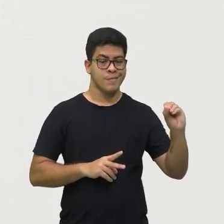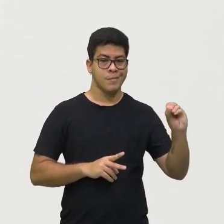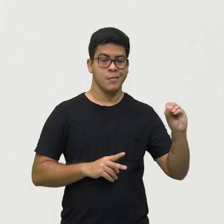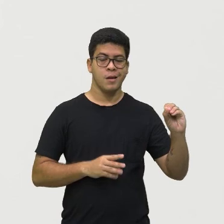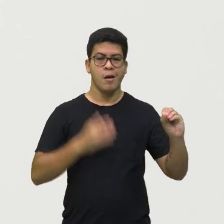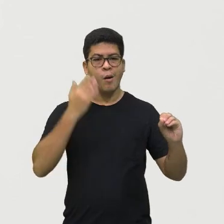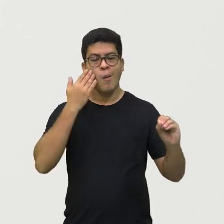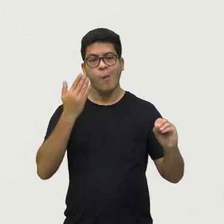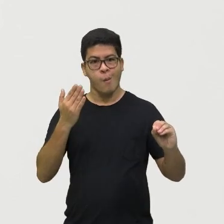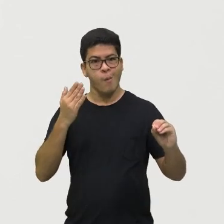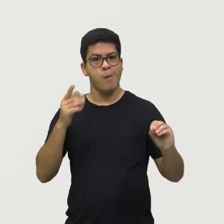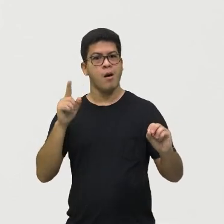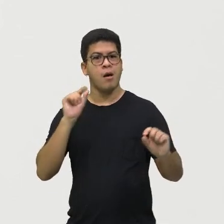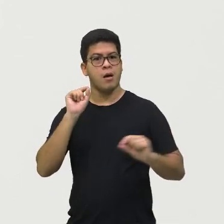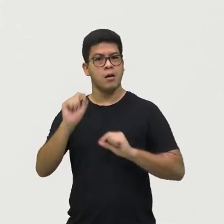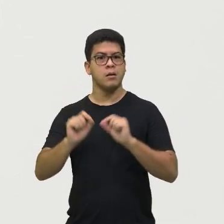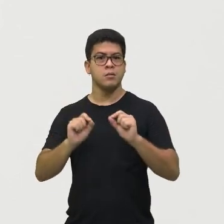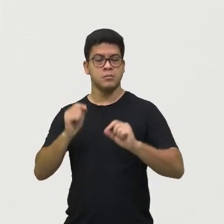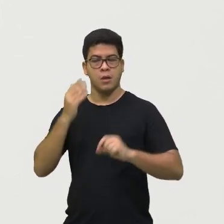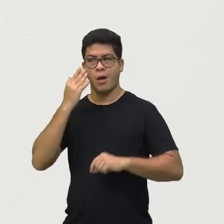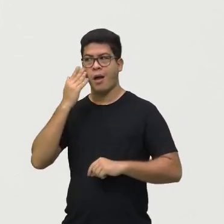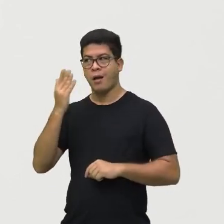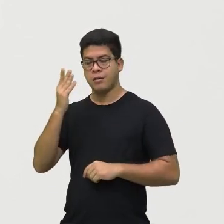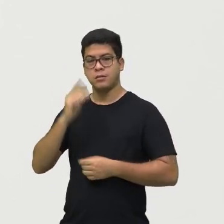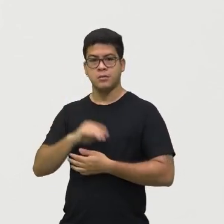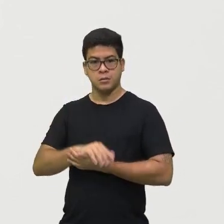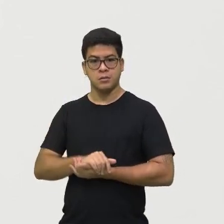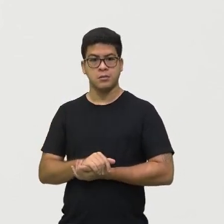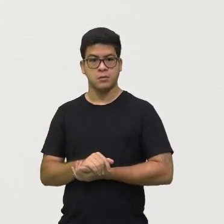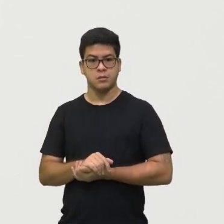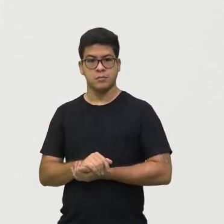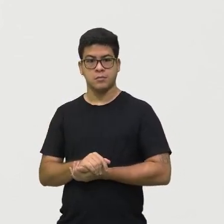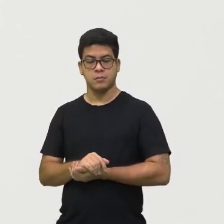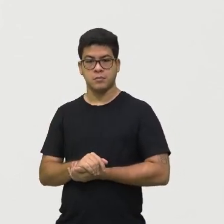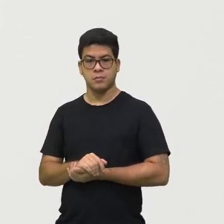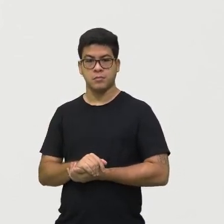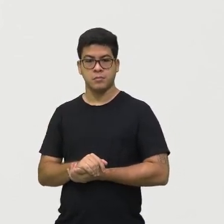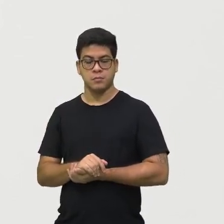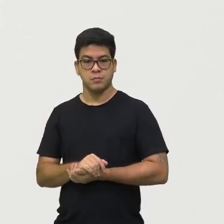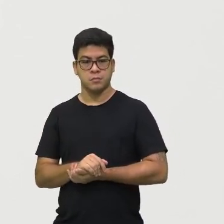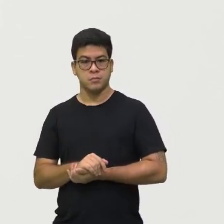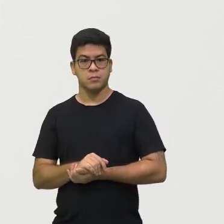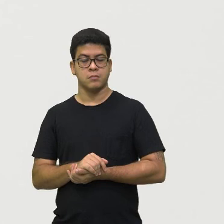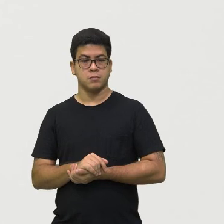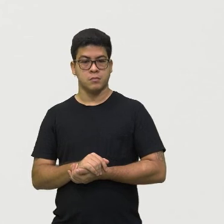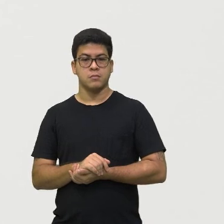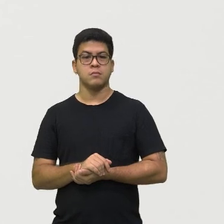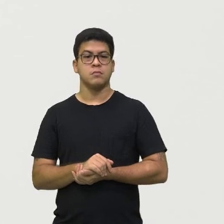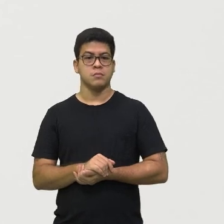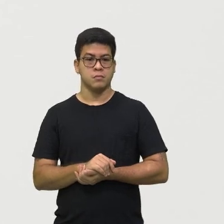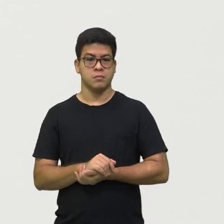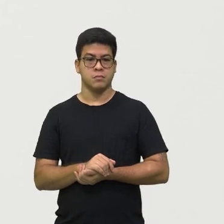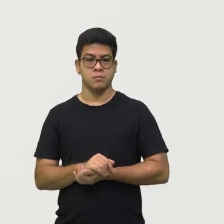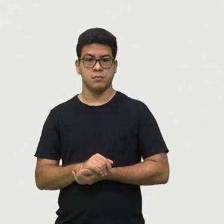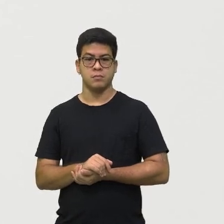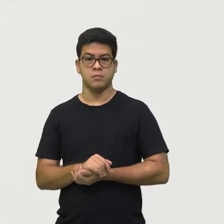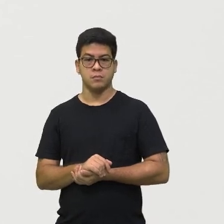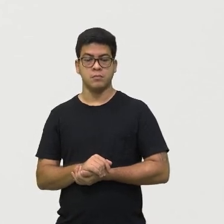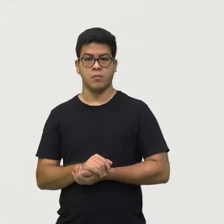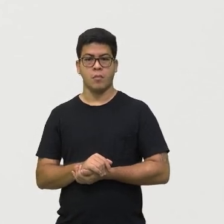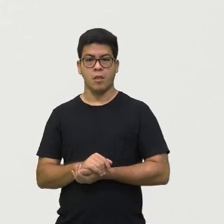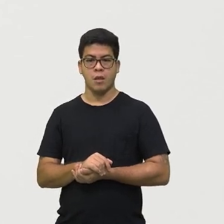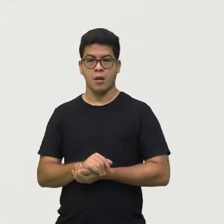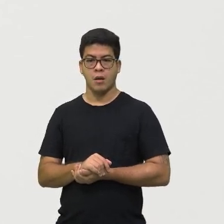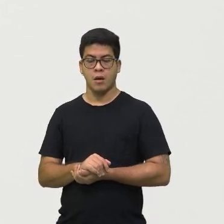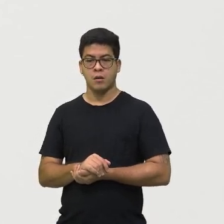aqui, ó, na figura, vamos relembrar, o ponto A está numa linha equipotencial de 20 volts e o ponto B